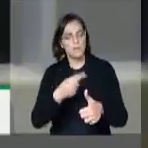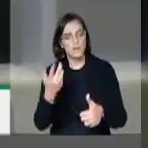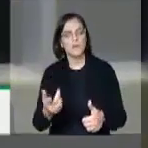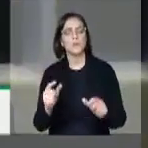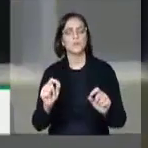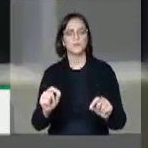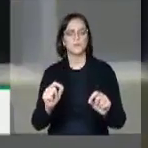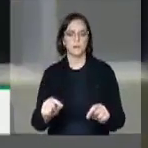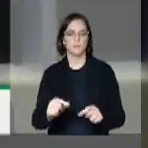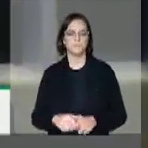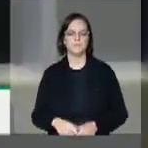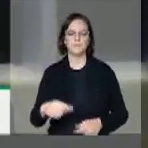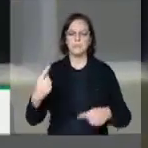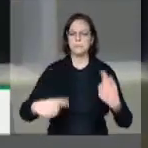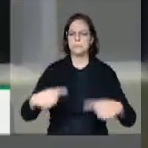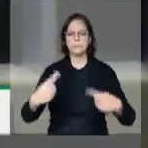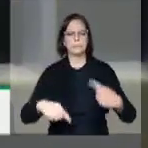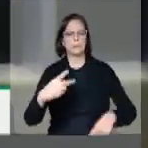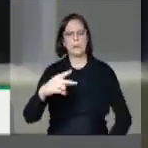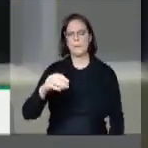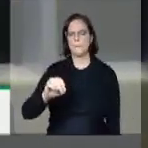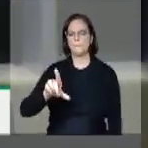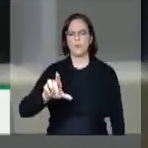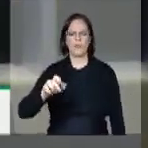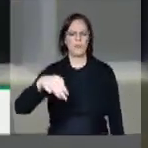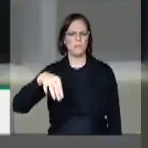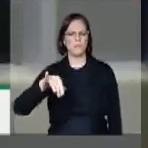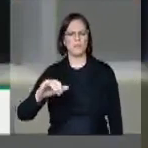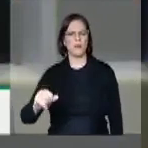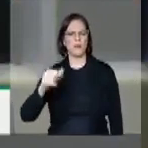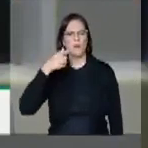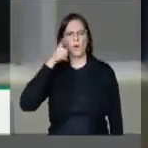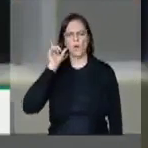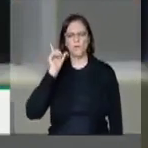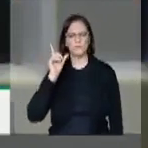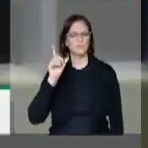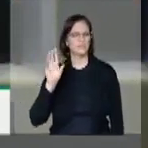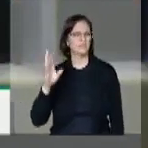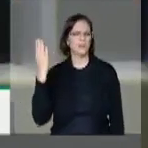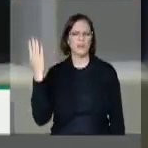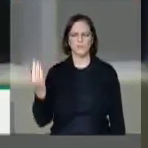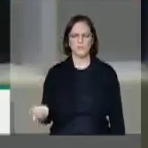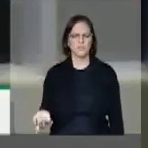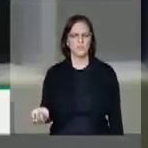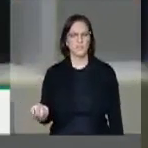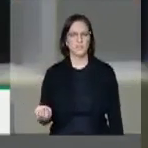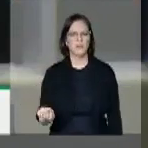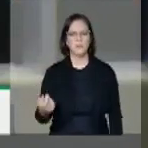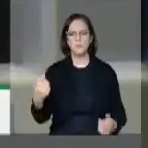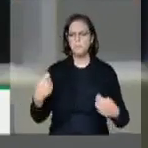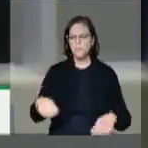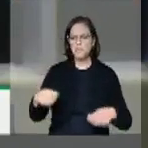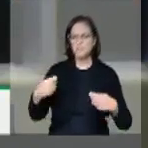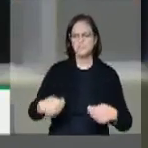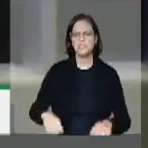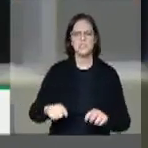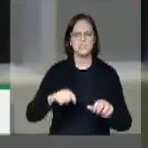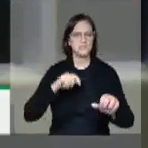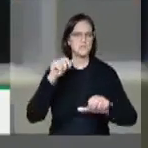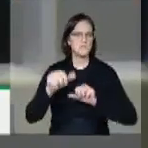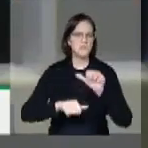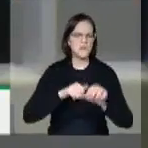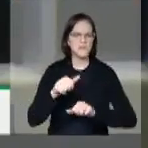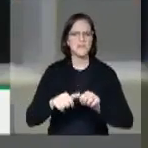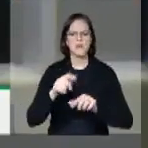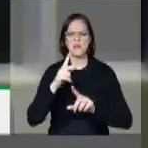polêmica, e muitas vezes colocada no plenário ontem, da ideia de que tem que ter uma reforma de